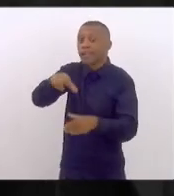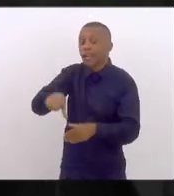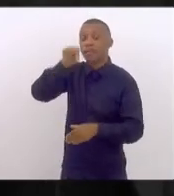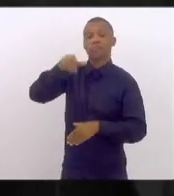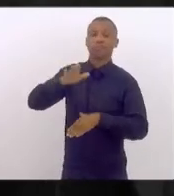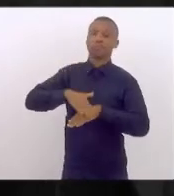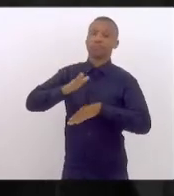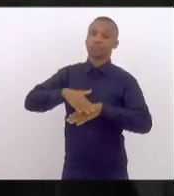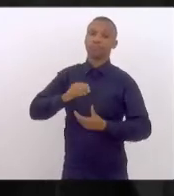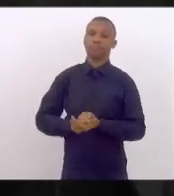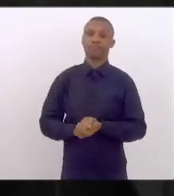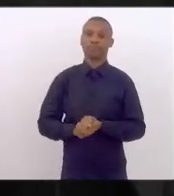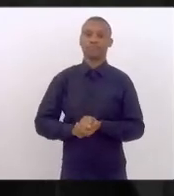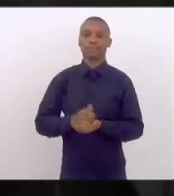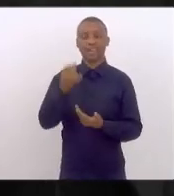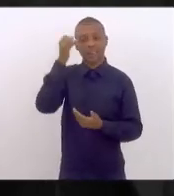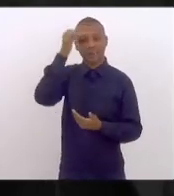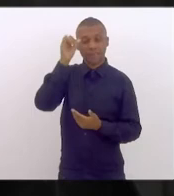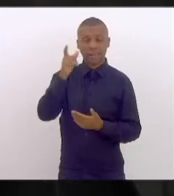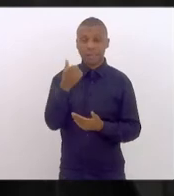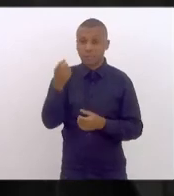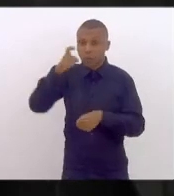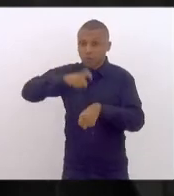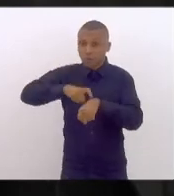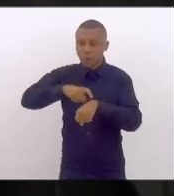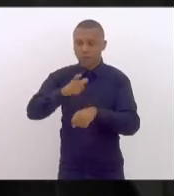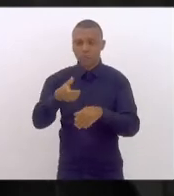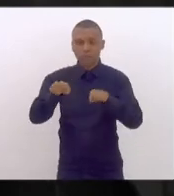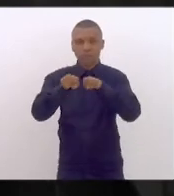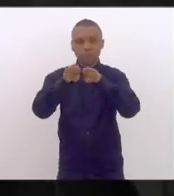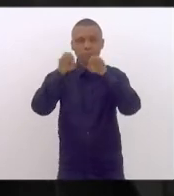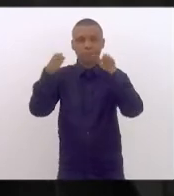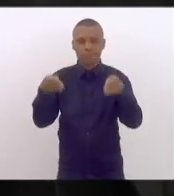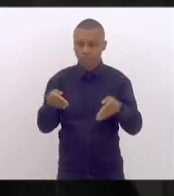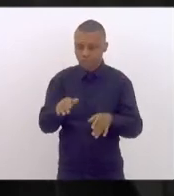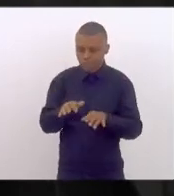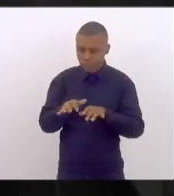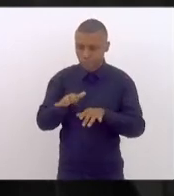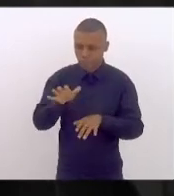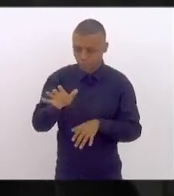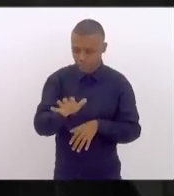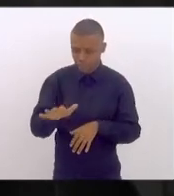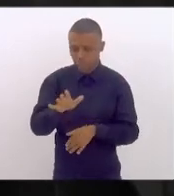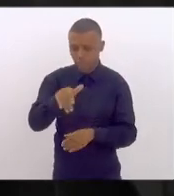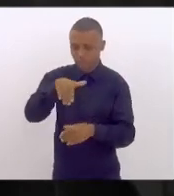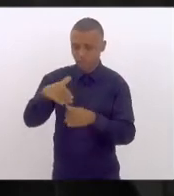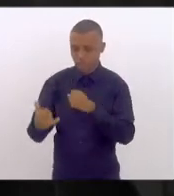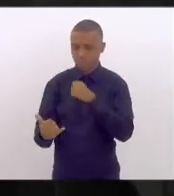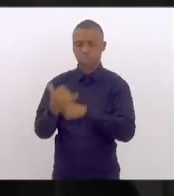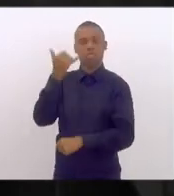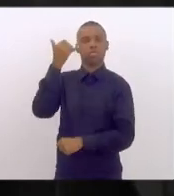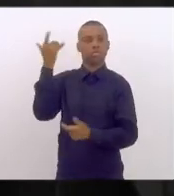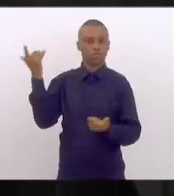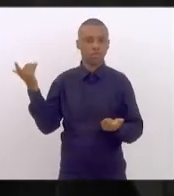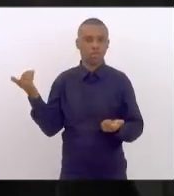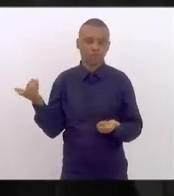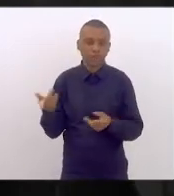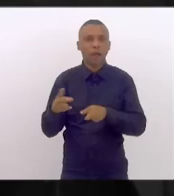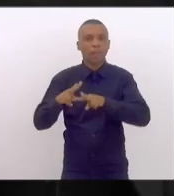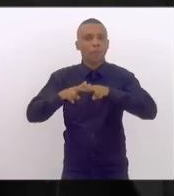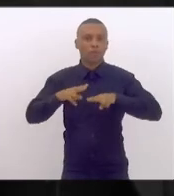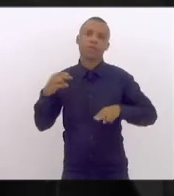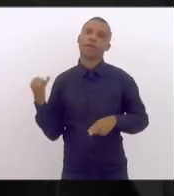e não se enganar nas urnas daí sem importante levar